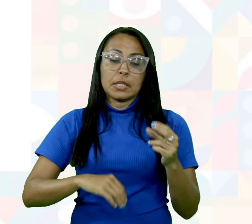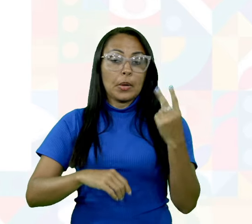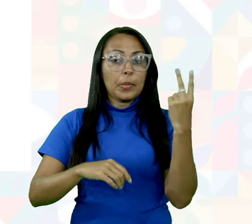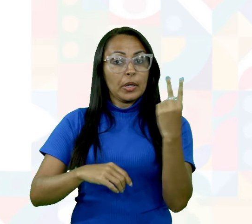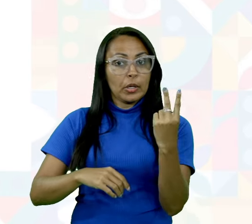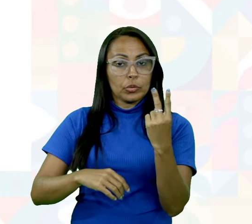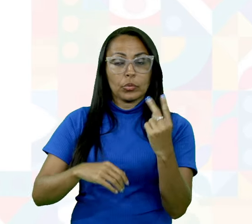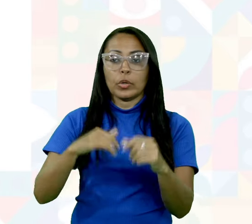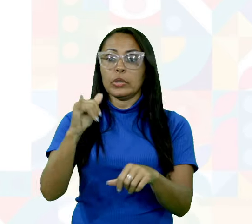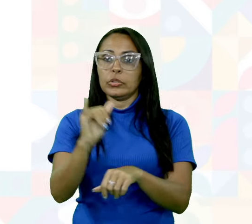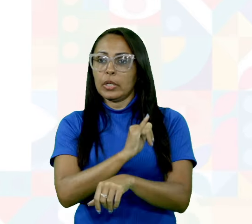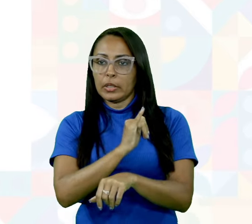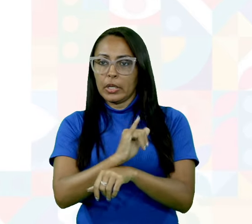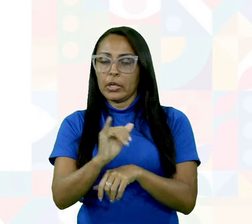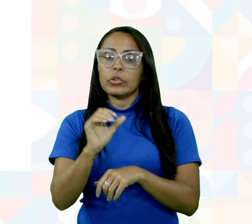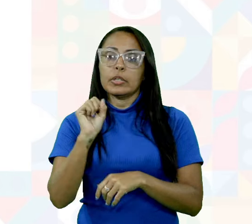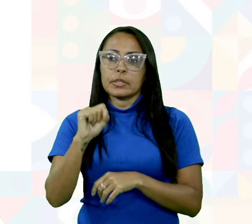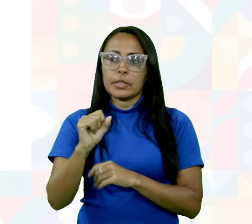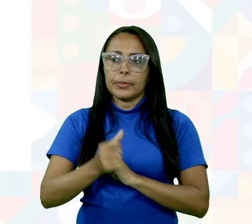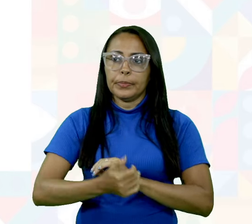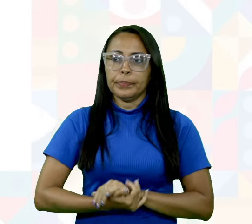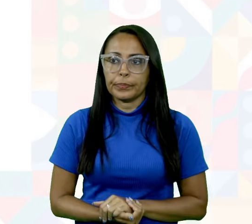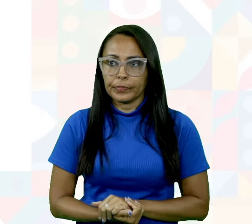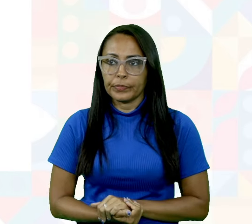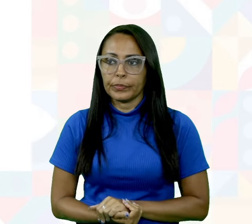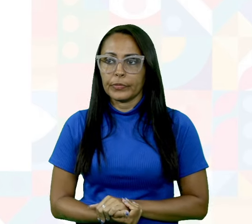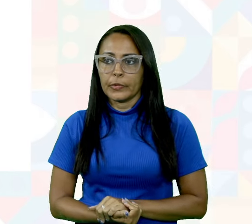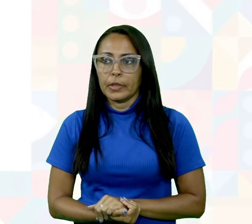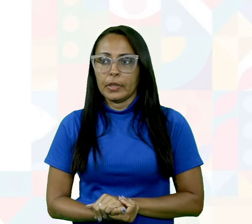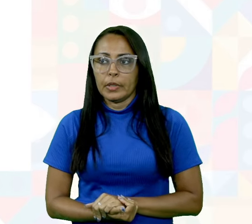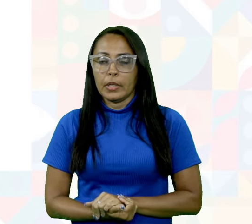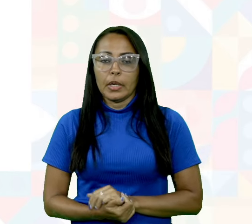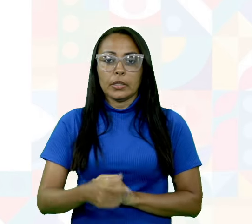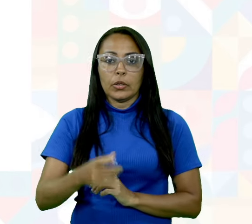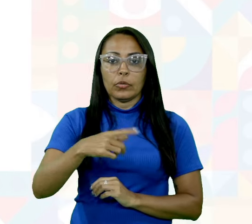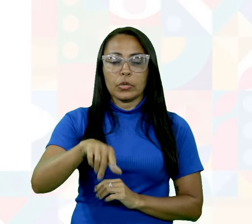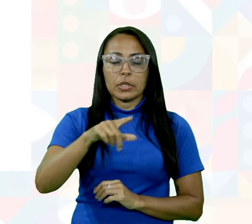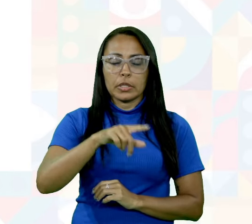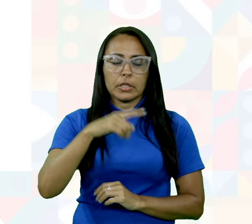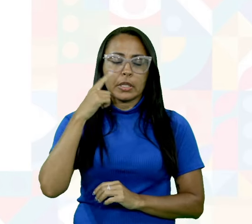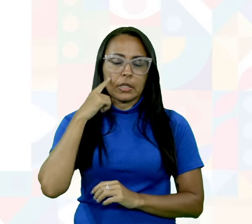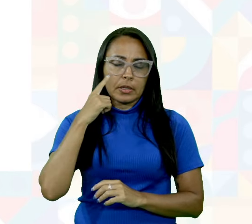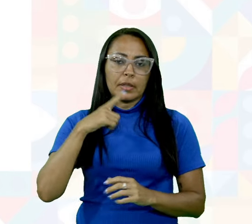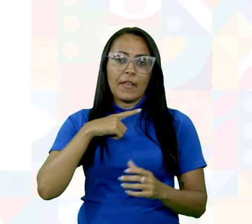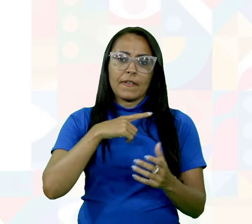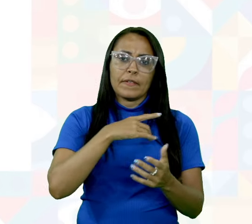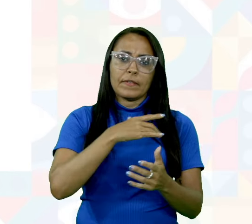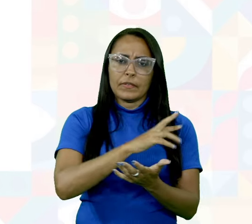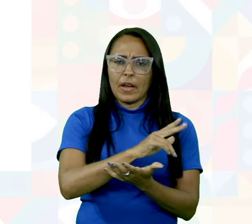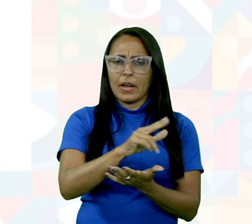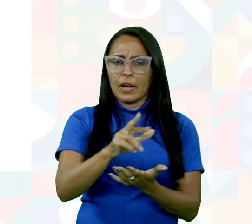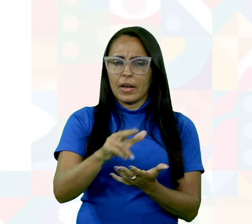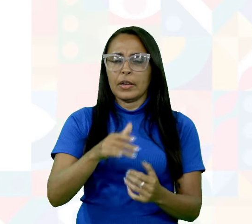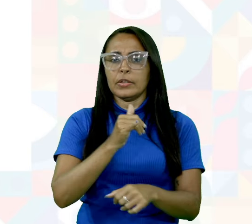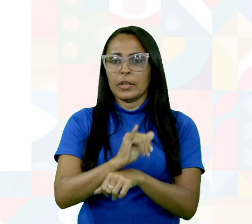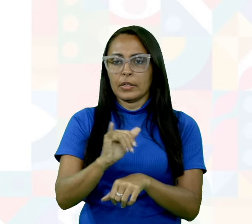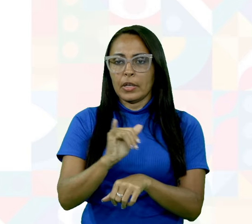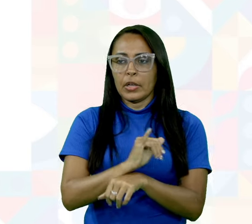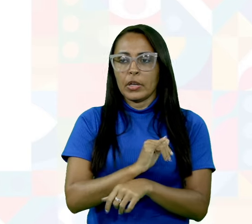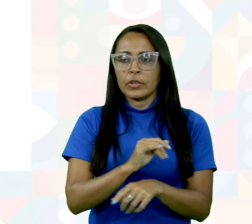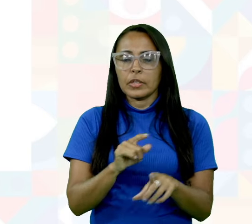de distribuição na unidade 2, no e-book de vocês. Então, vocês vão ver que existem várias estratégias que fazem com que